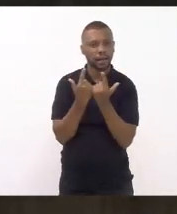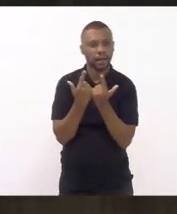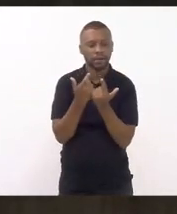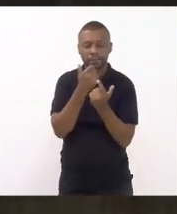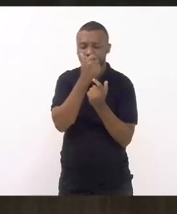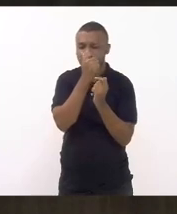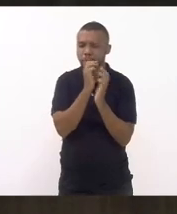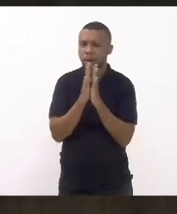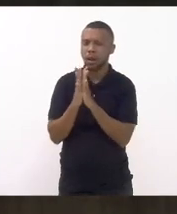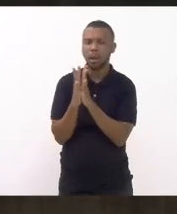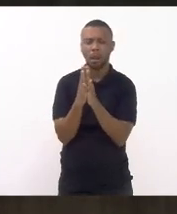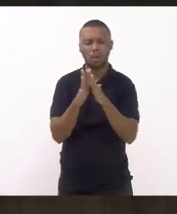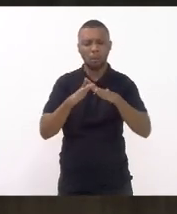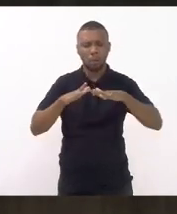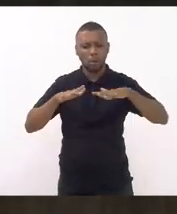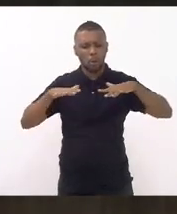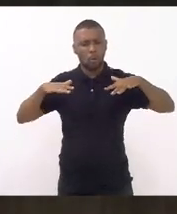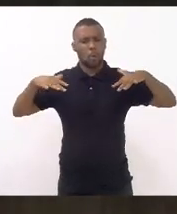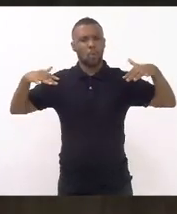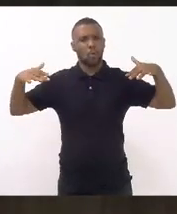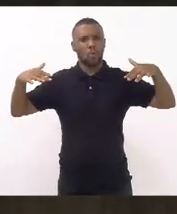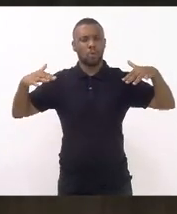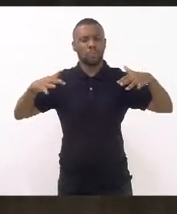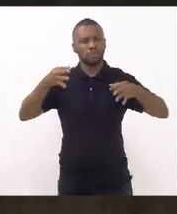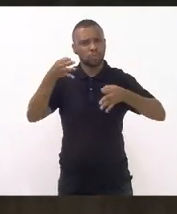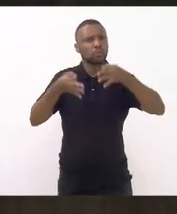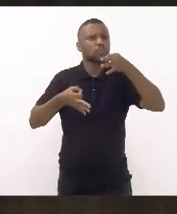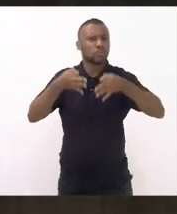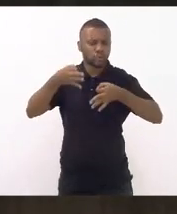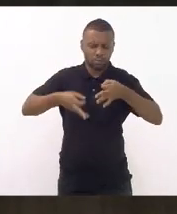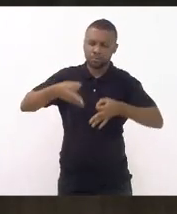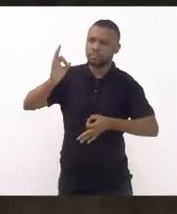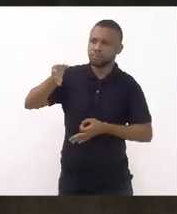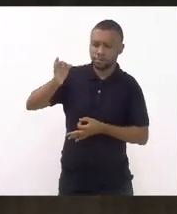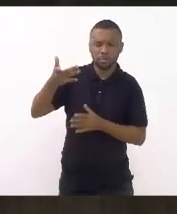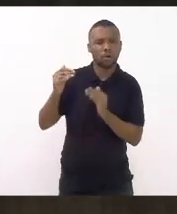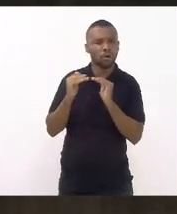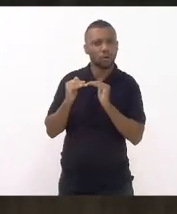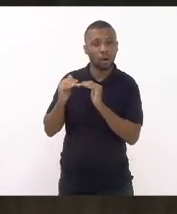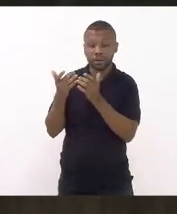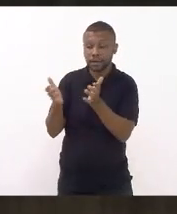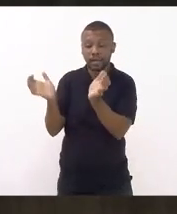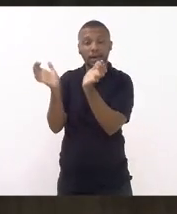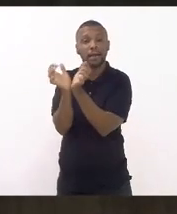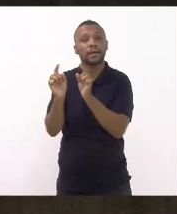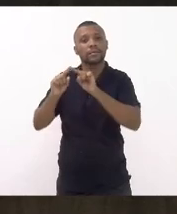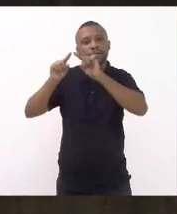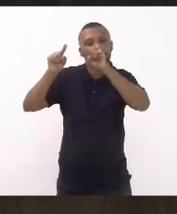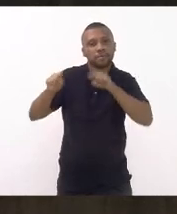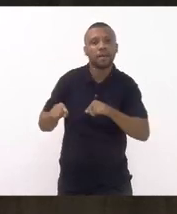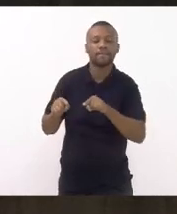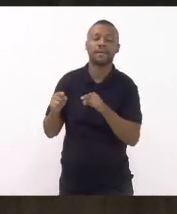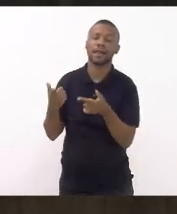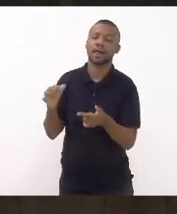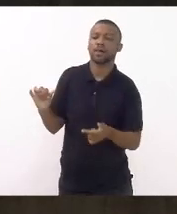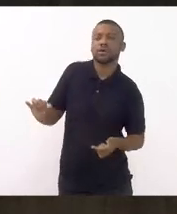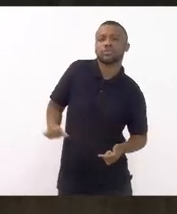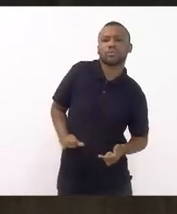lotam de uma forma muito justa, senhora presidente. Esta categoria, ela vem